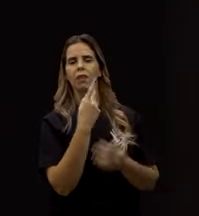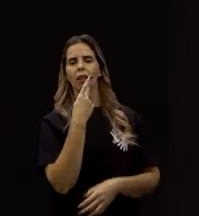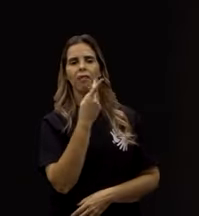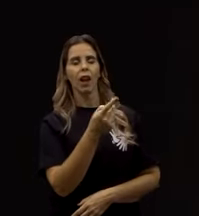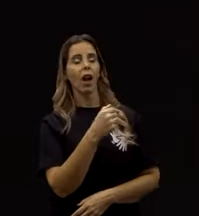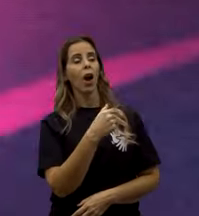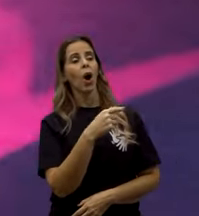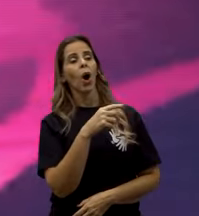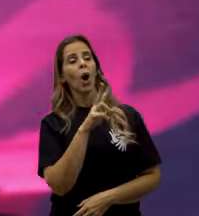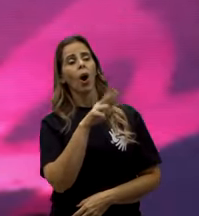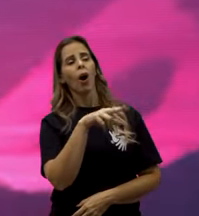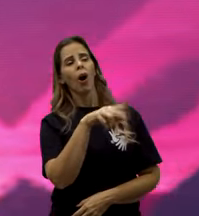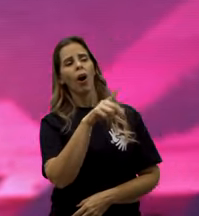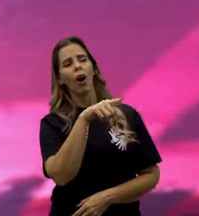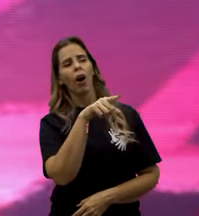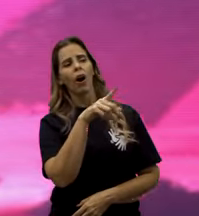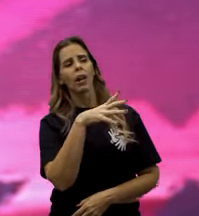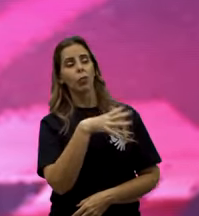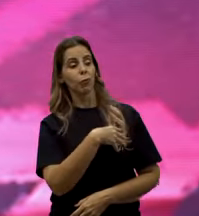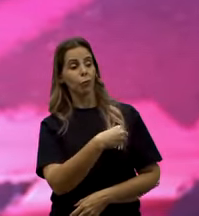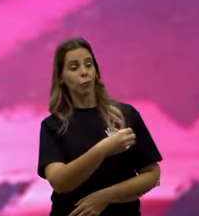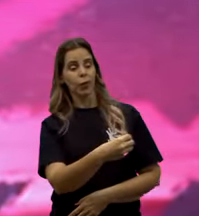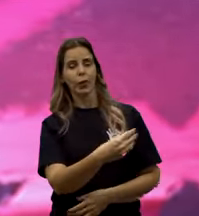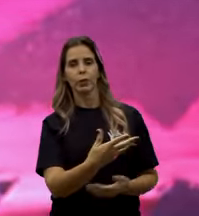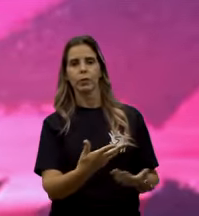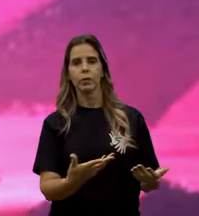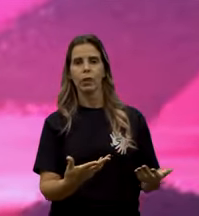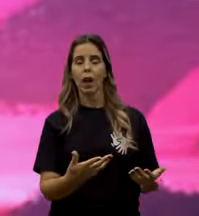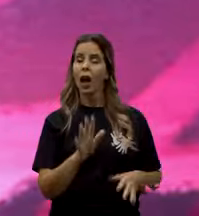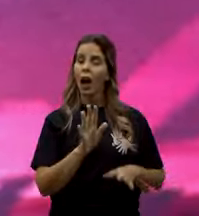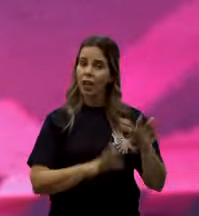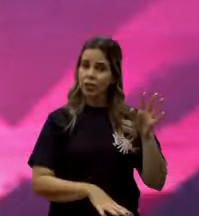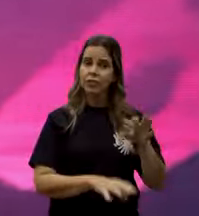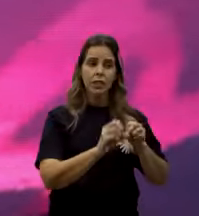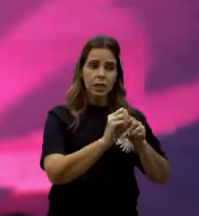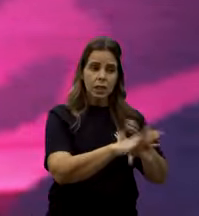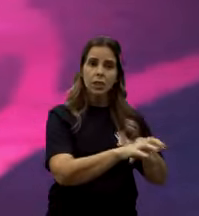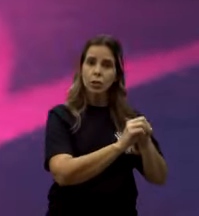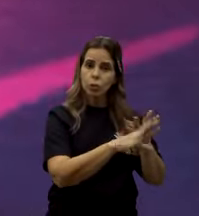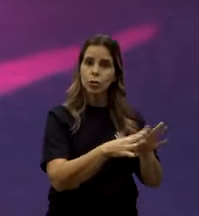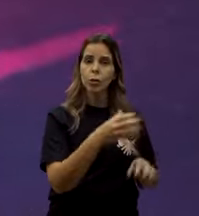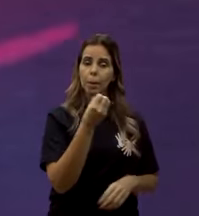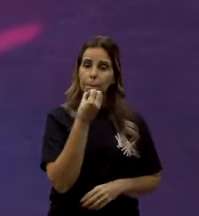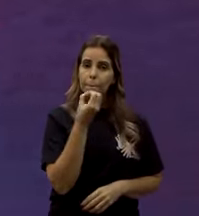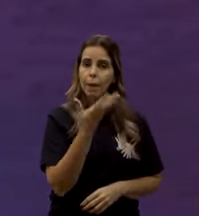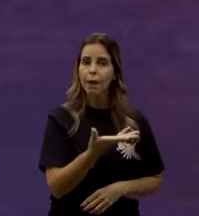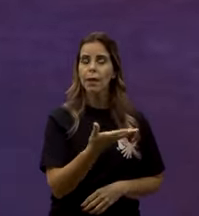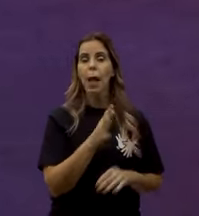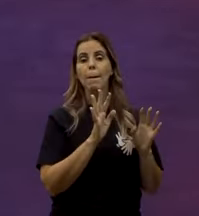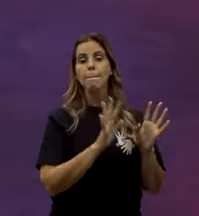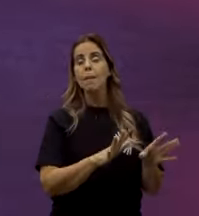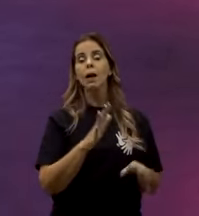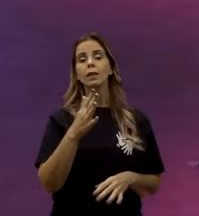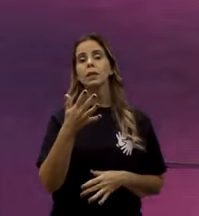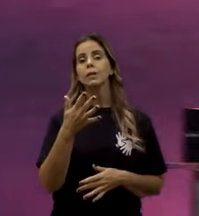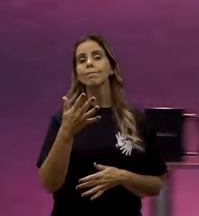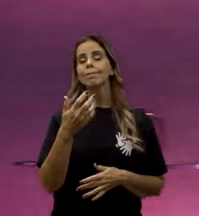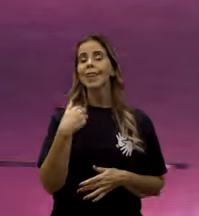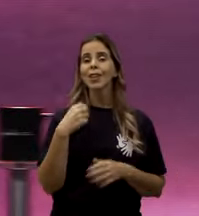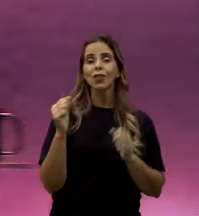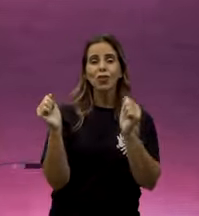lá como é que tá o filho de fulano ve meu irmão deu o melhor ensino que foi deu a melhor criação o menino que não entendeu sentou na roda